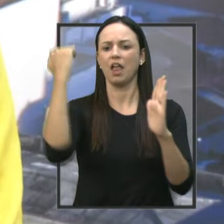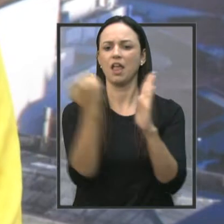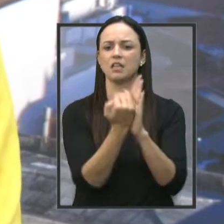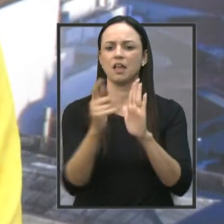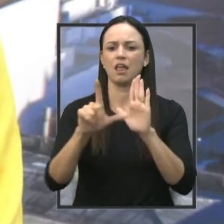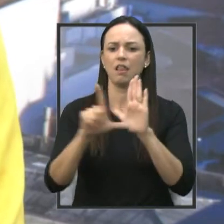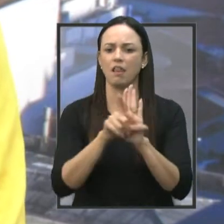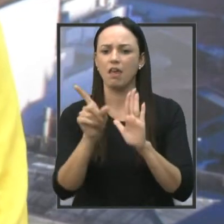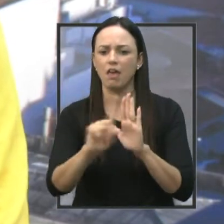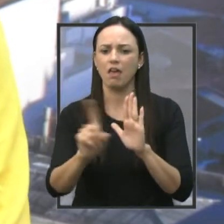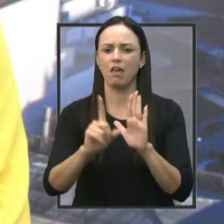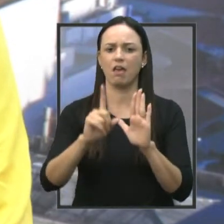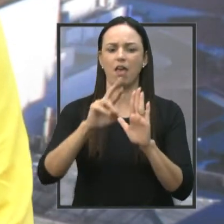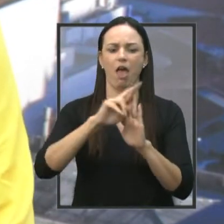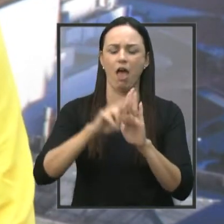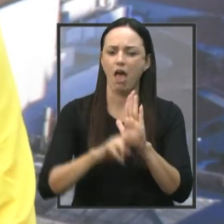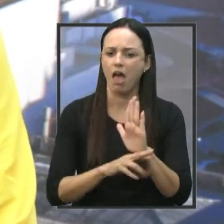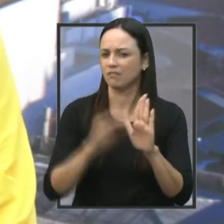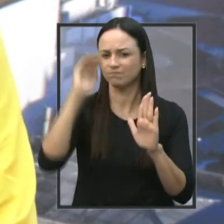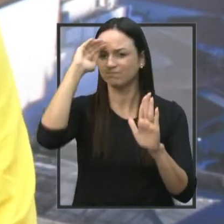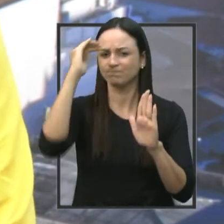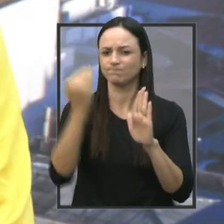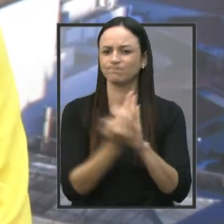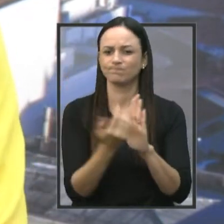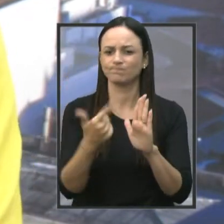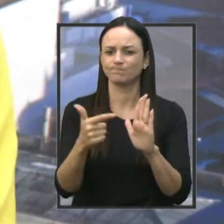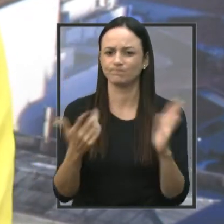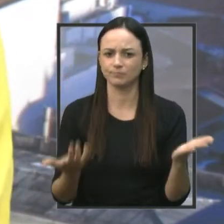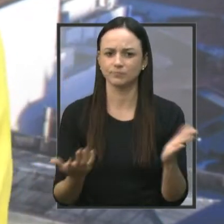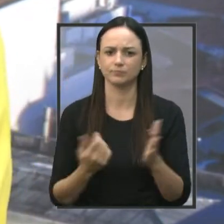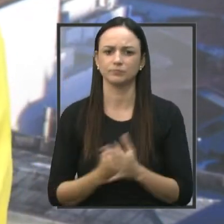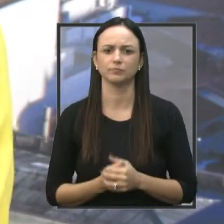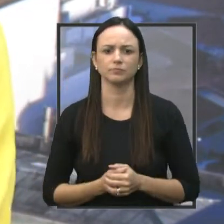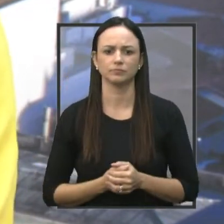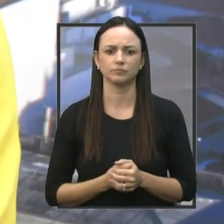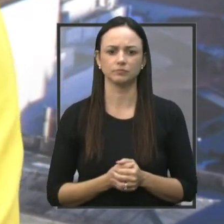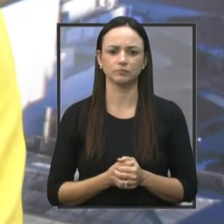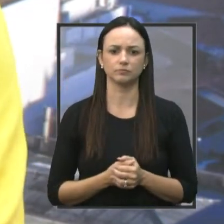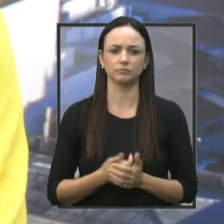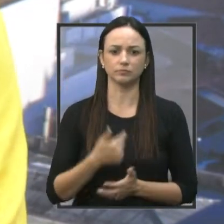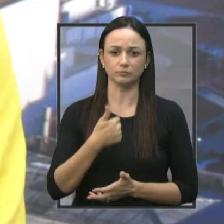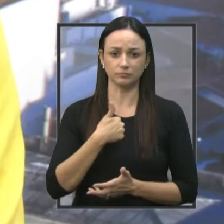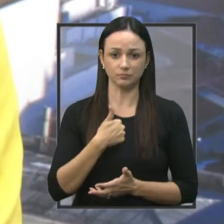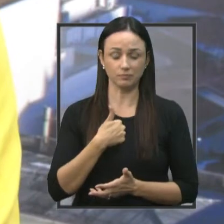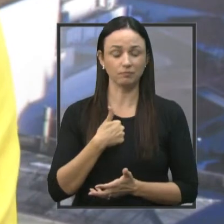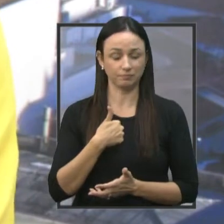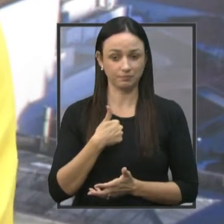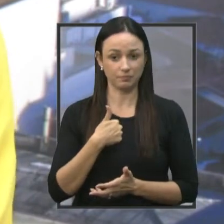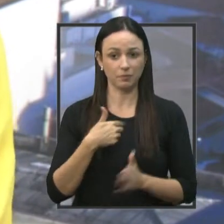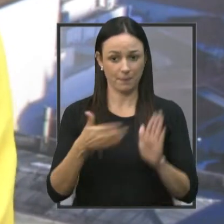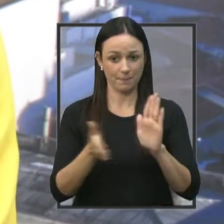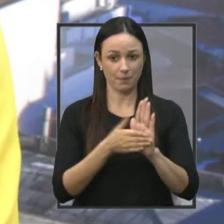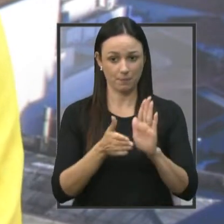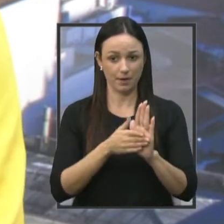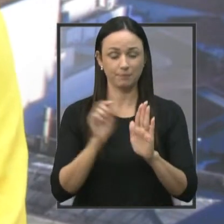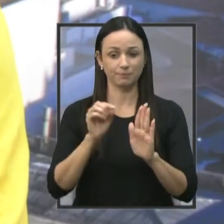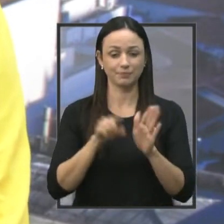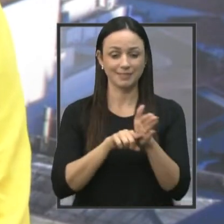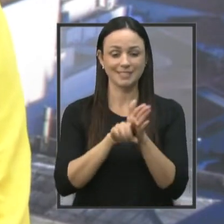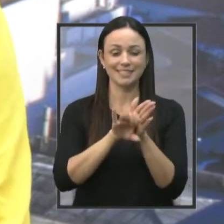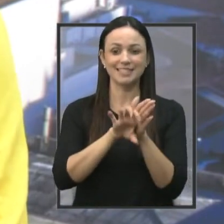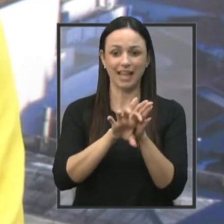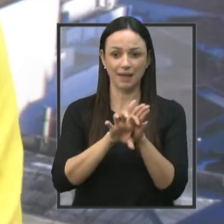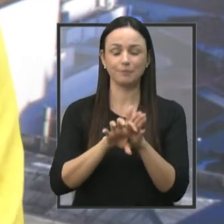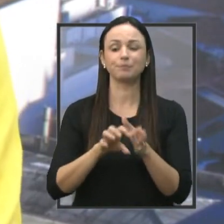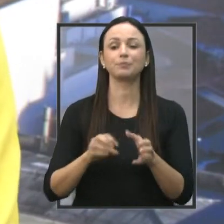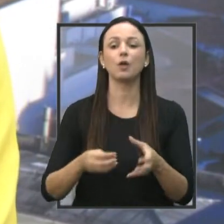regras, você está entendendo? A gente vê que eu mesmo propus uma SEI das hortas e o que aconteceu? Eu